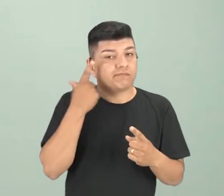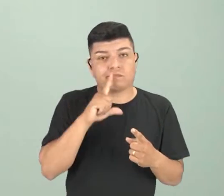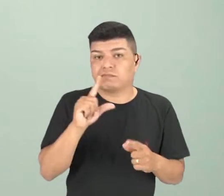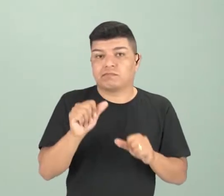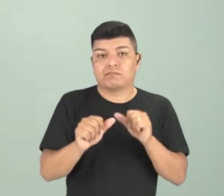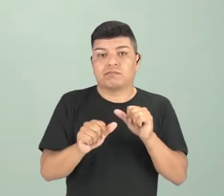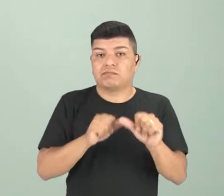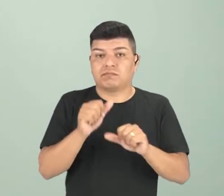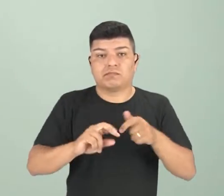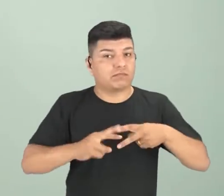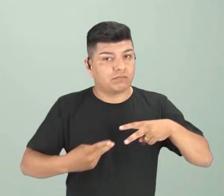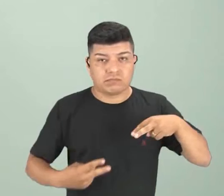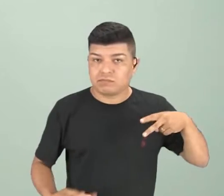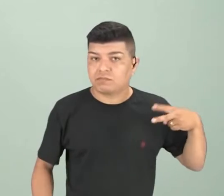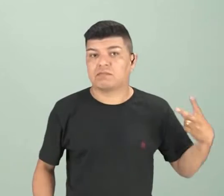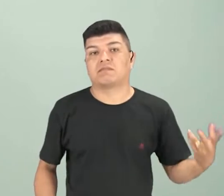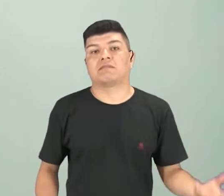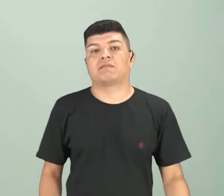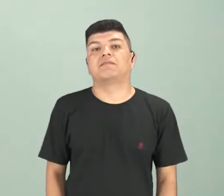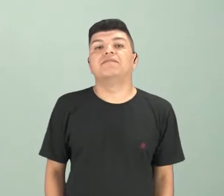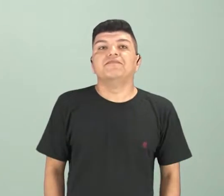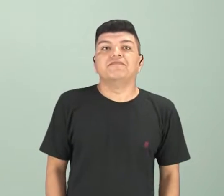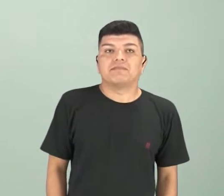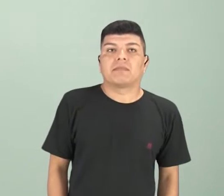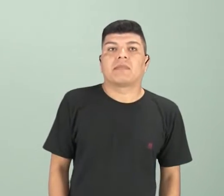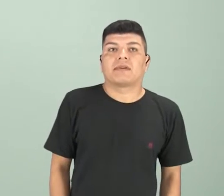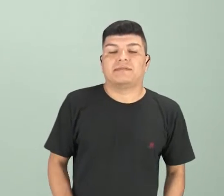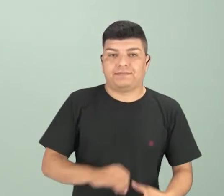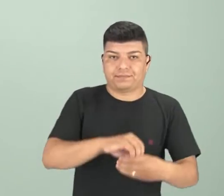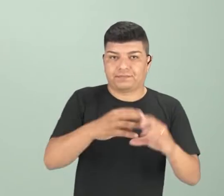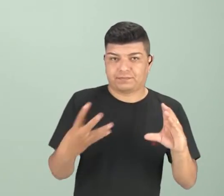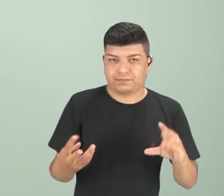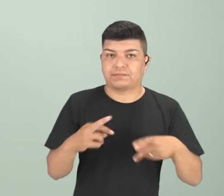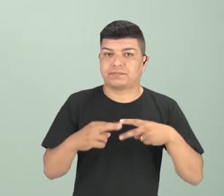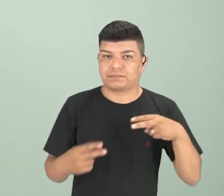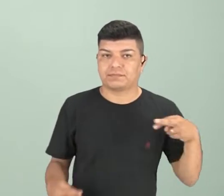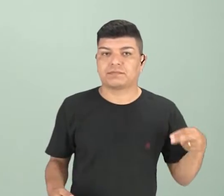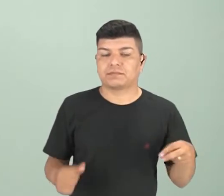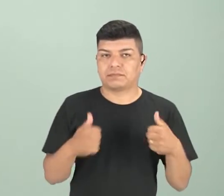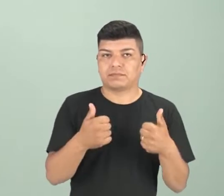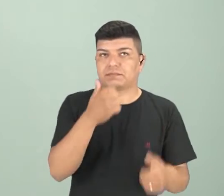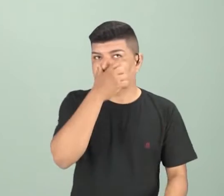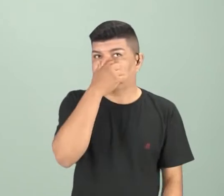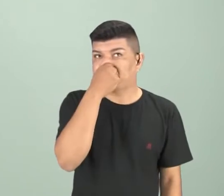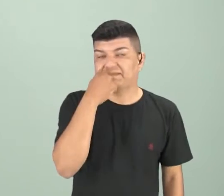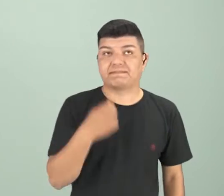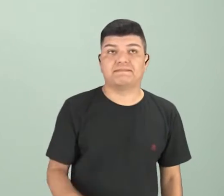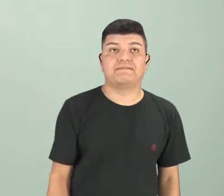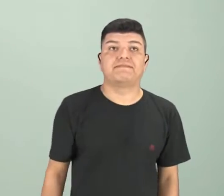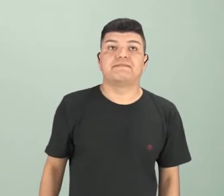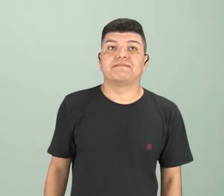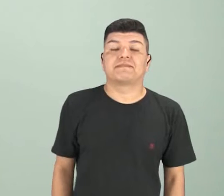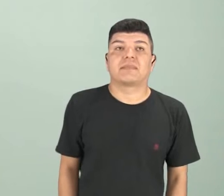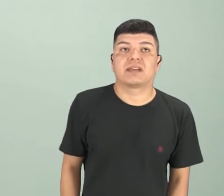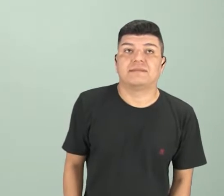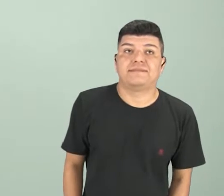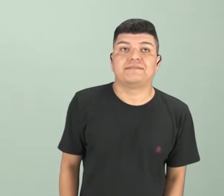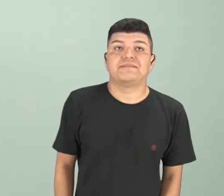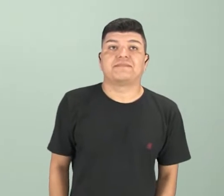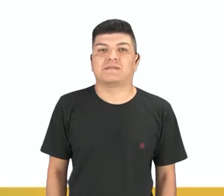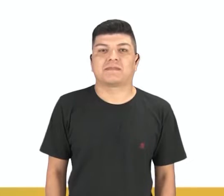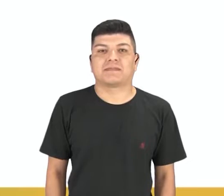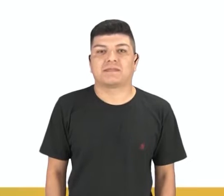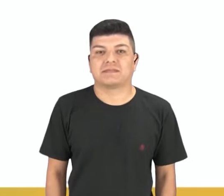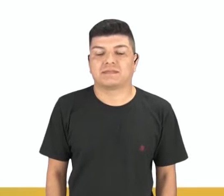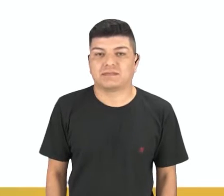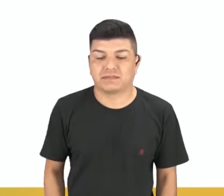gente altera o nosso fenótipo, mas a gente não consegue alterar o nosso genótipo, né? As nossas características gênicas, tá